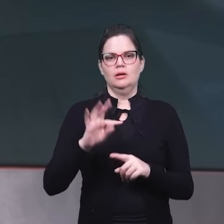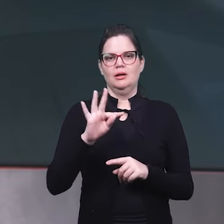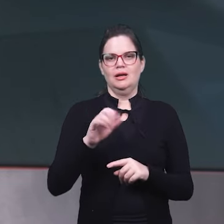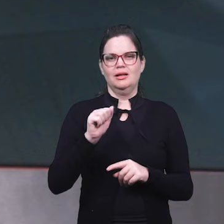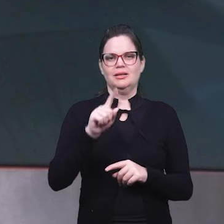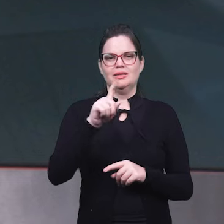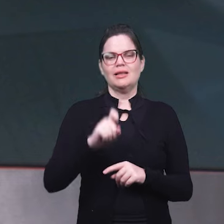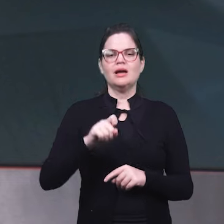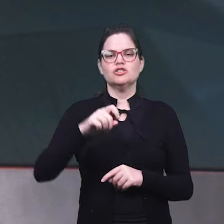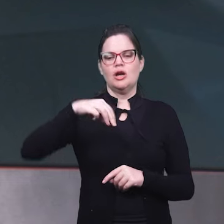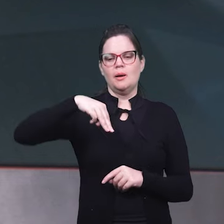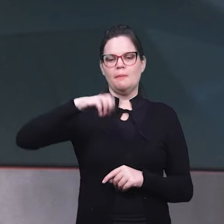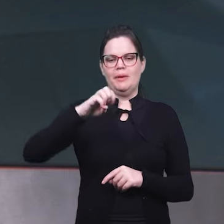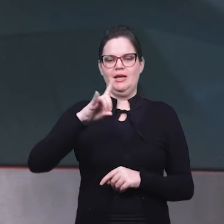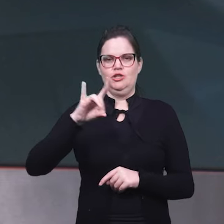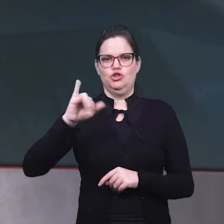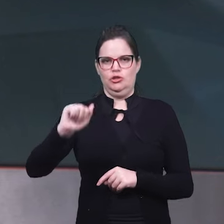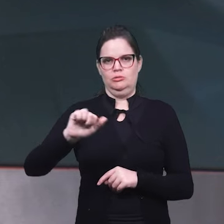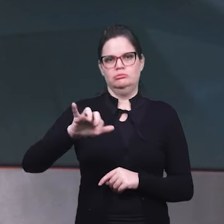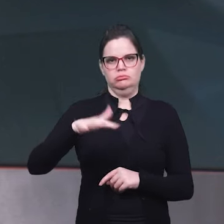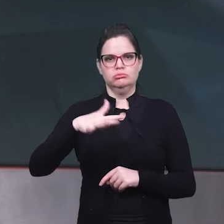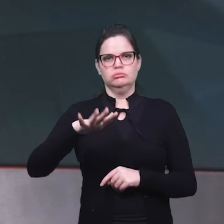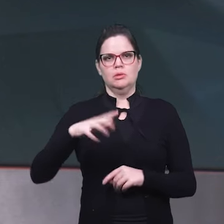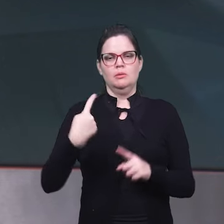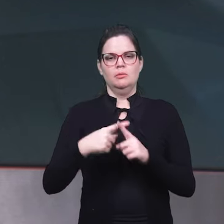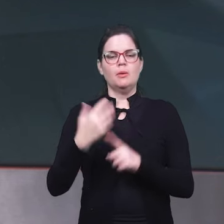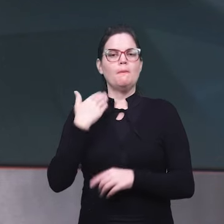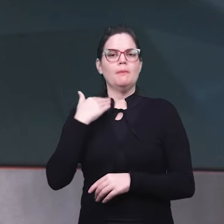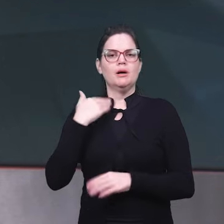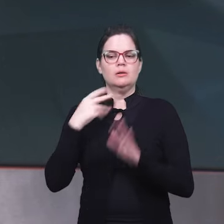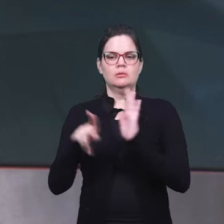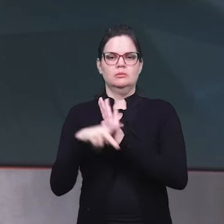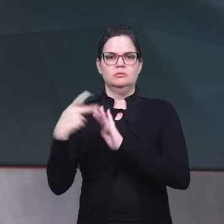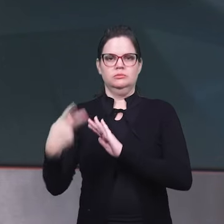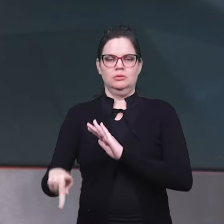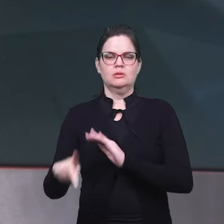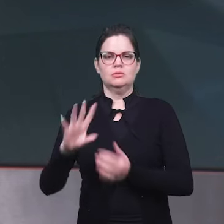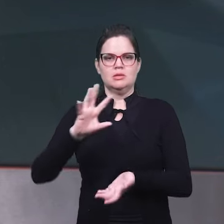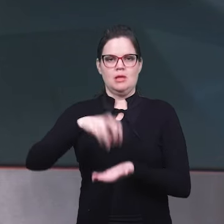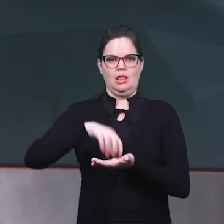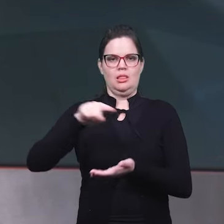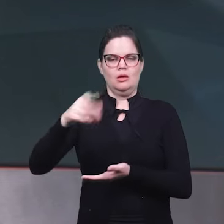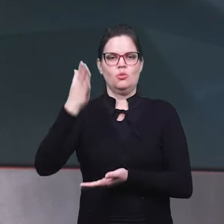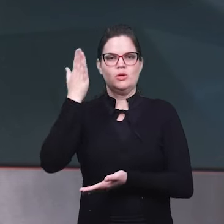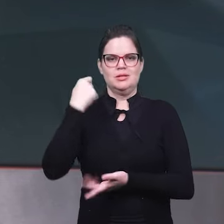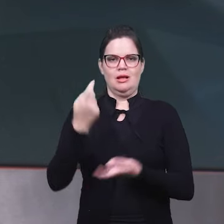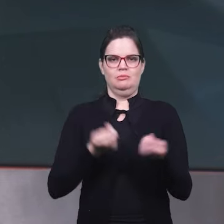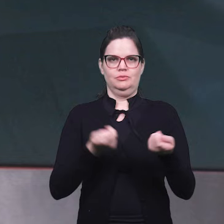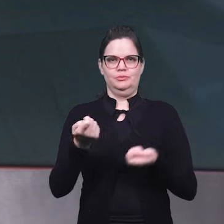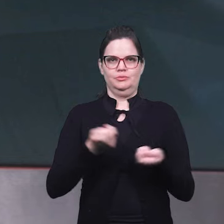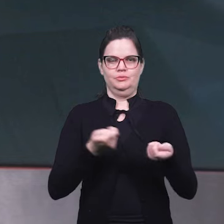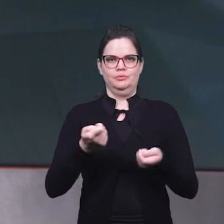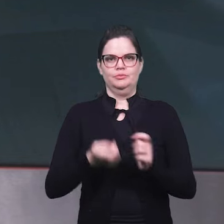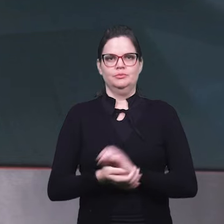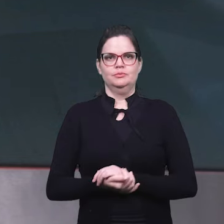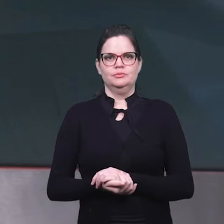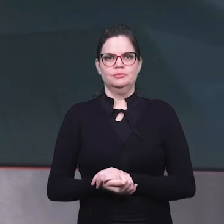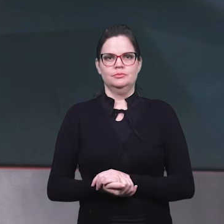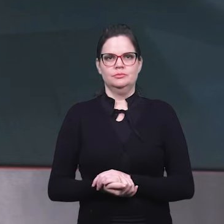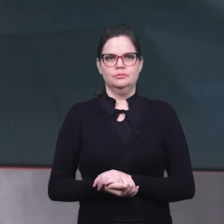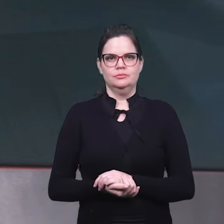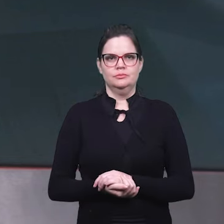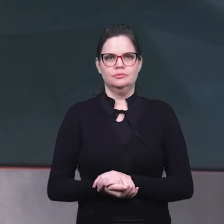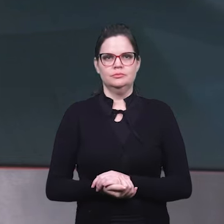a taxa média de juros, que é administrada pelo Banco Central